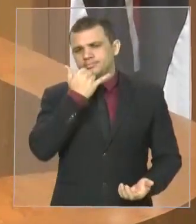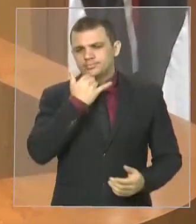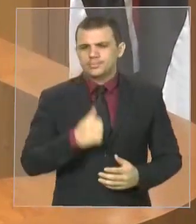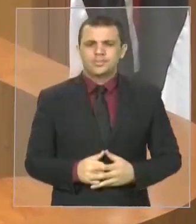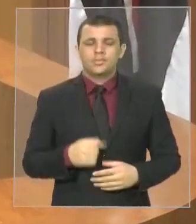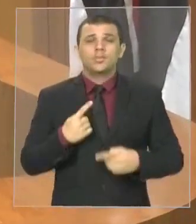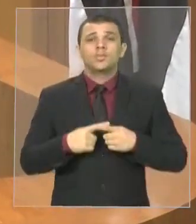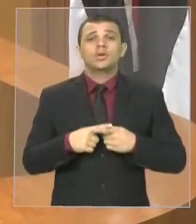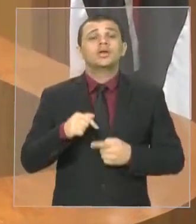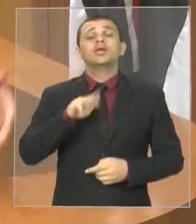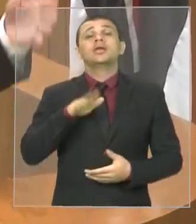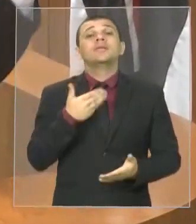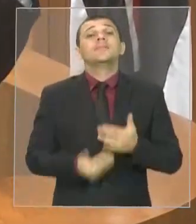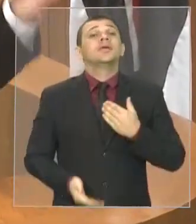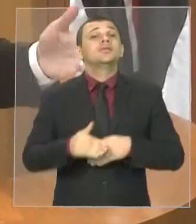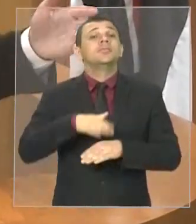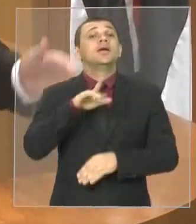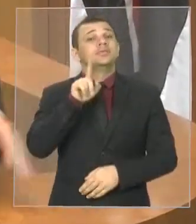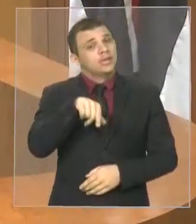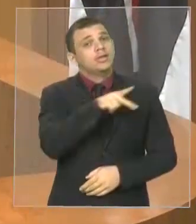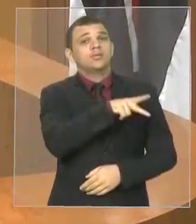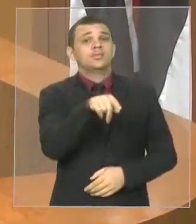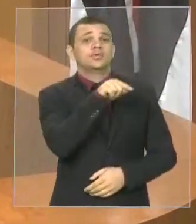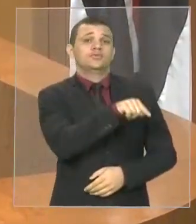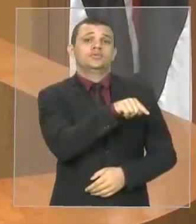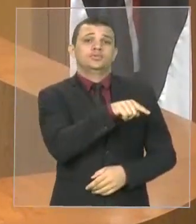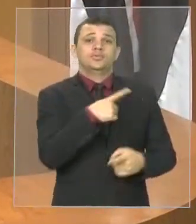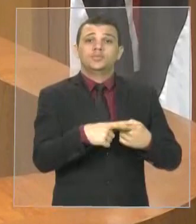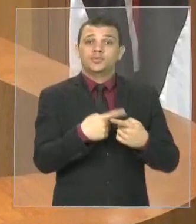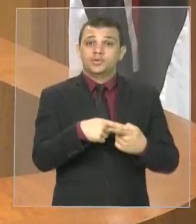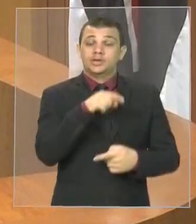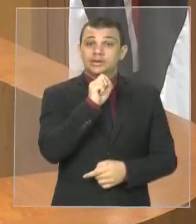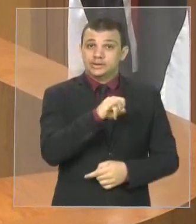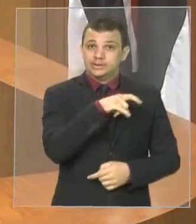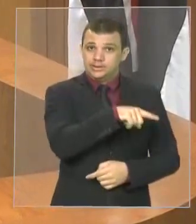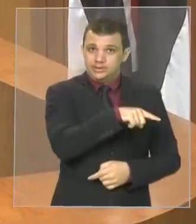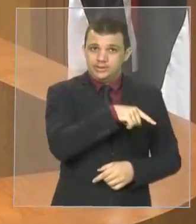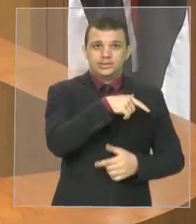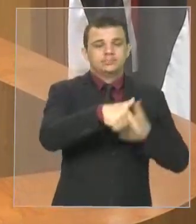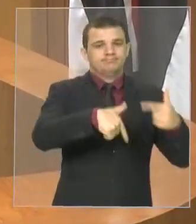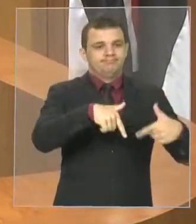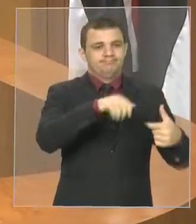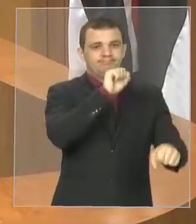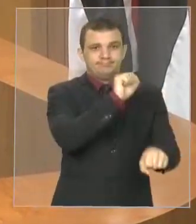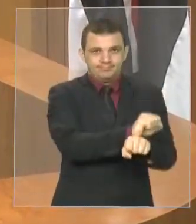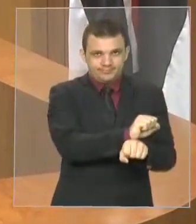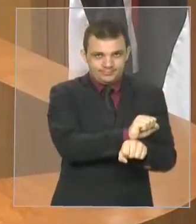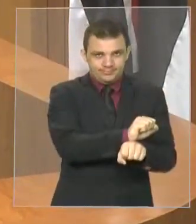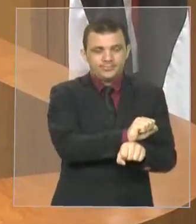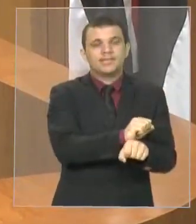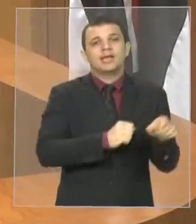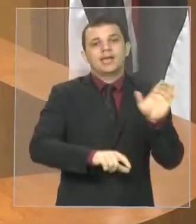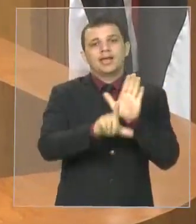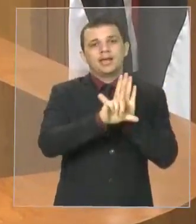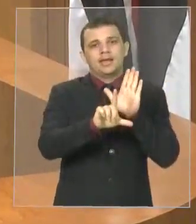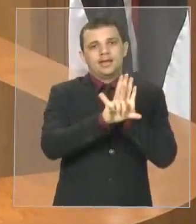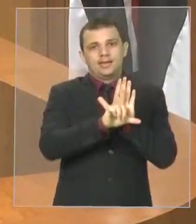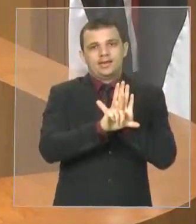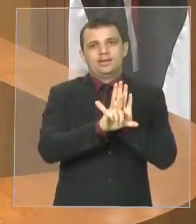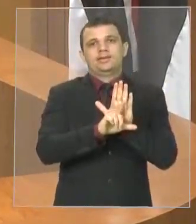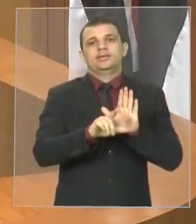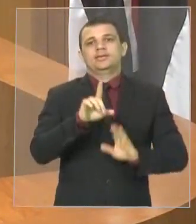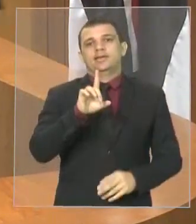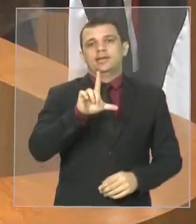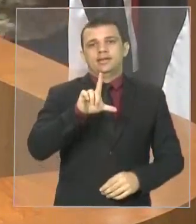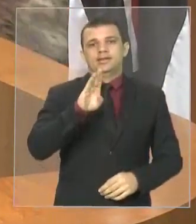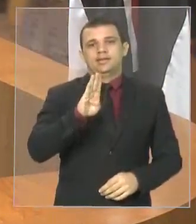suas atividades, a Lei de Diretrizes e Bases estabelece que você tem que ter, no mínimo, 200 dias de aula por